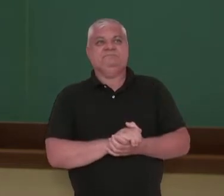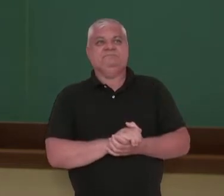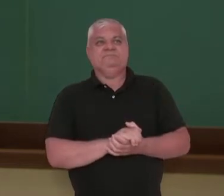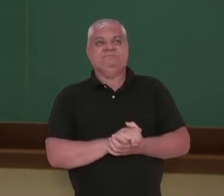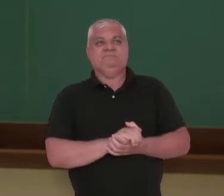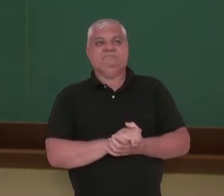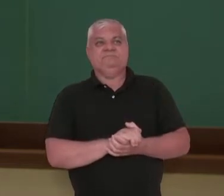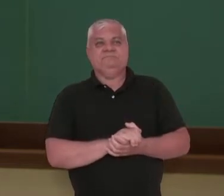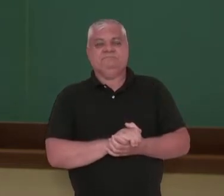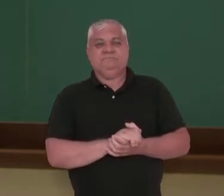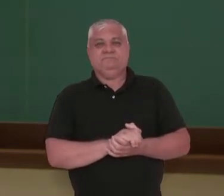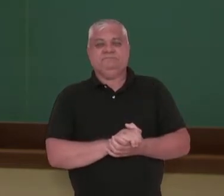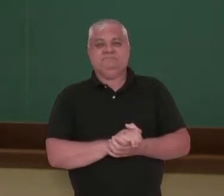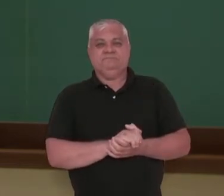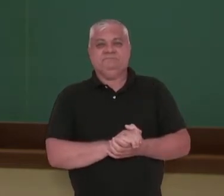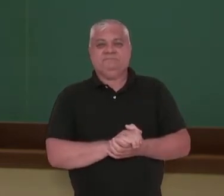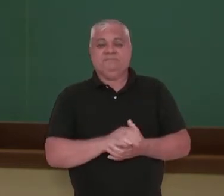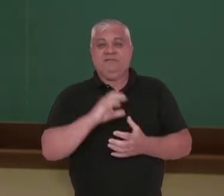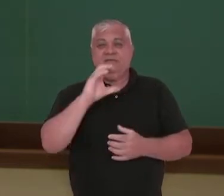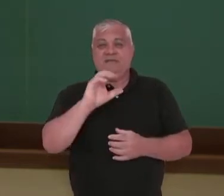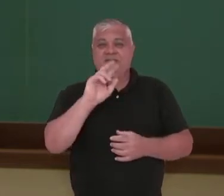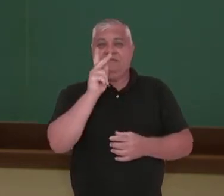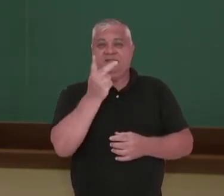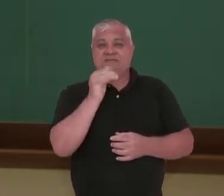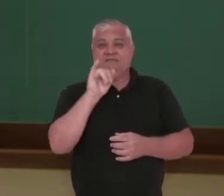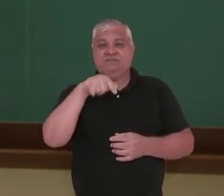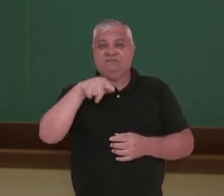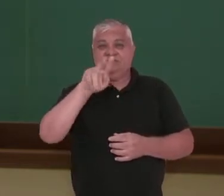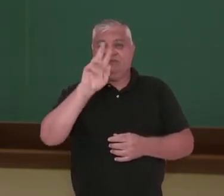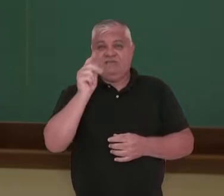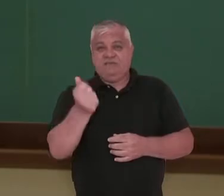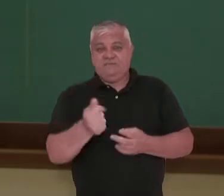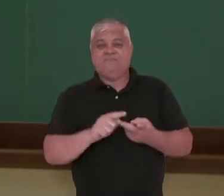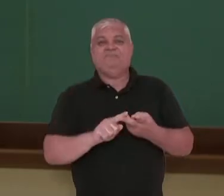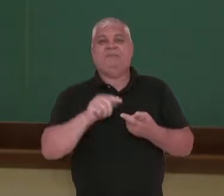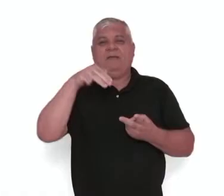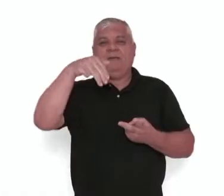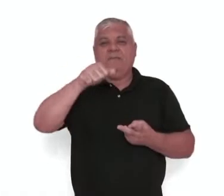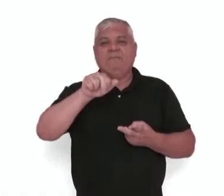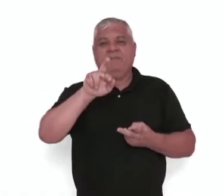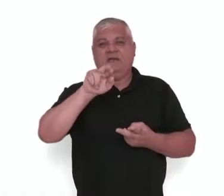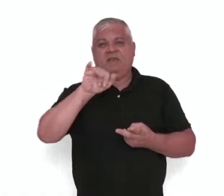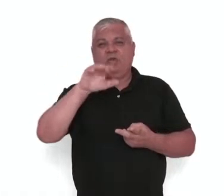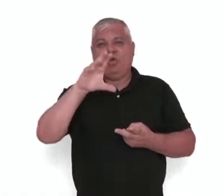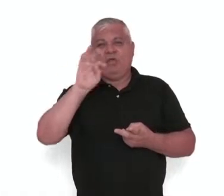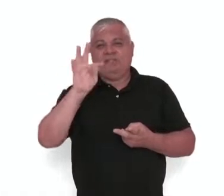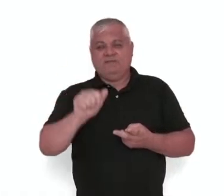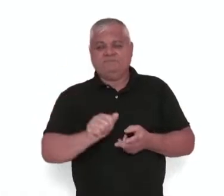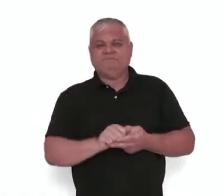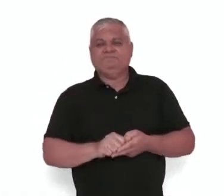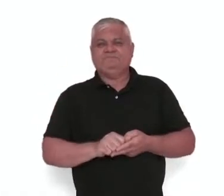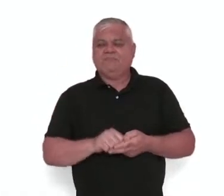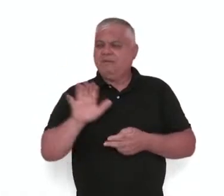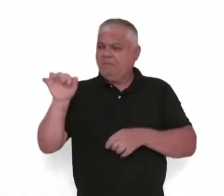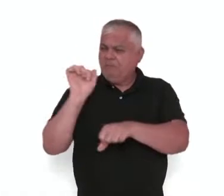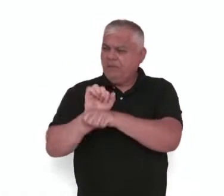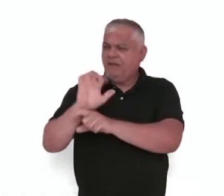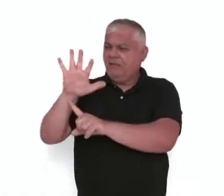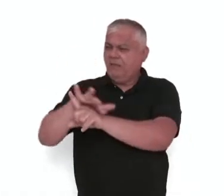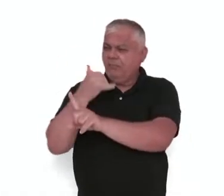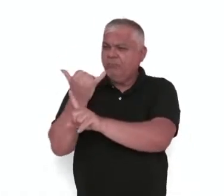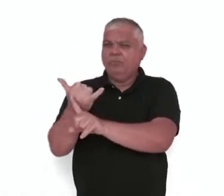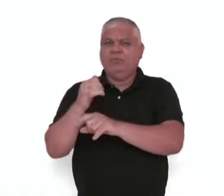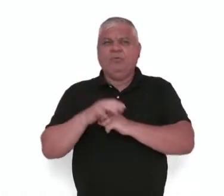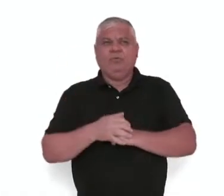Cena 1, Chiquinha, Maricota e Meninos. Chiquinha, meninos, não façam tanto bulha. Lulu saindo